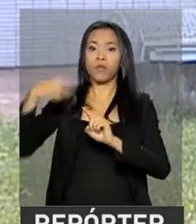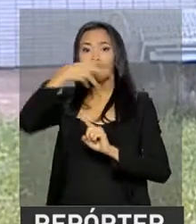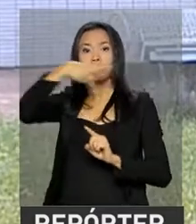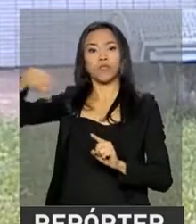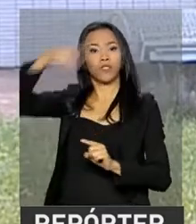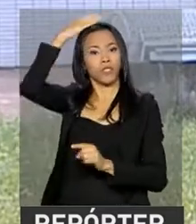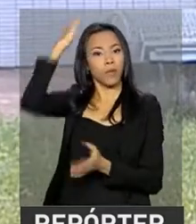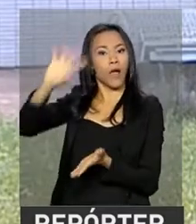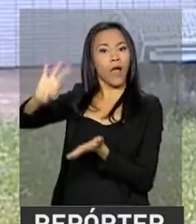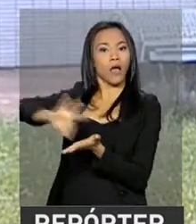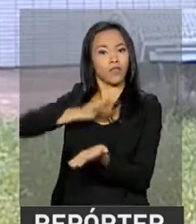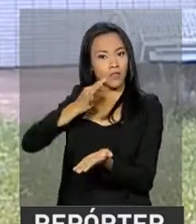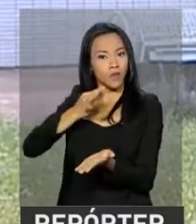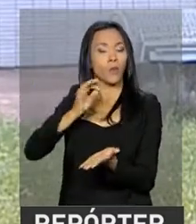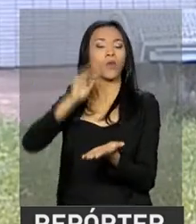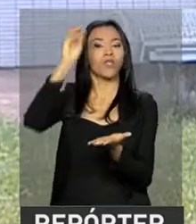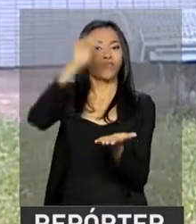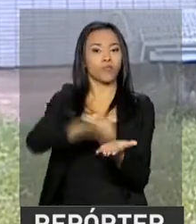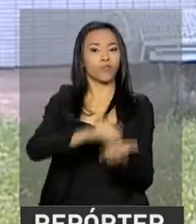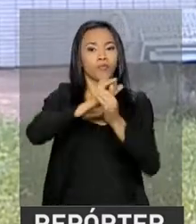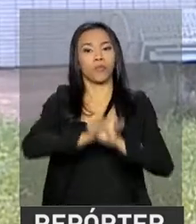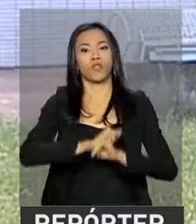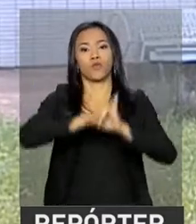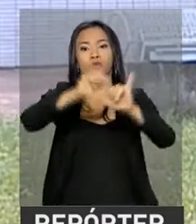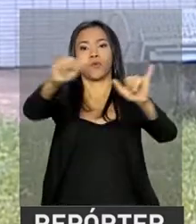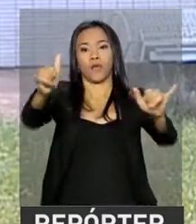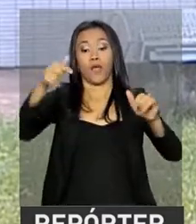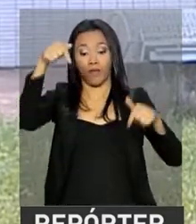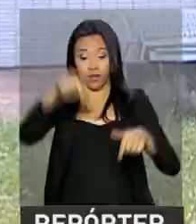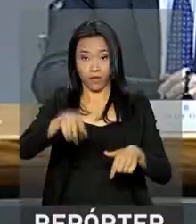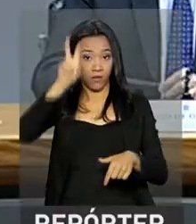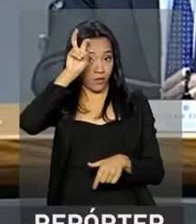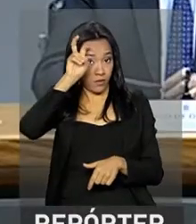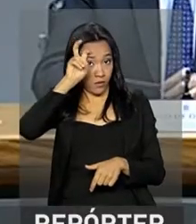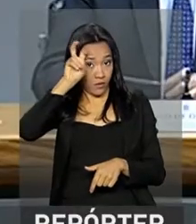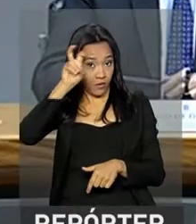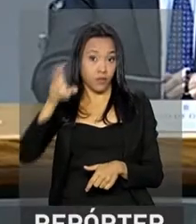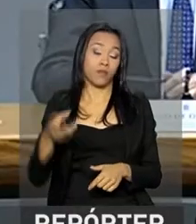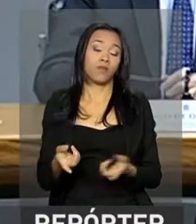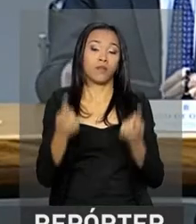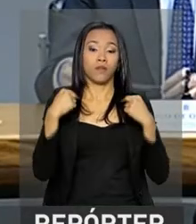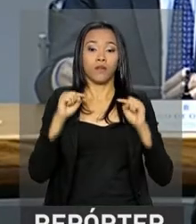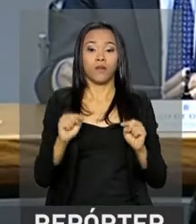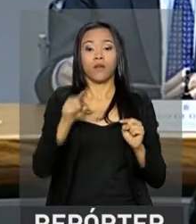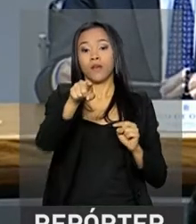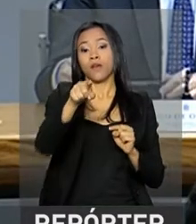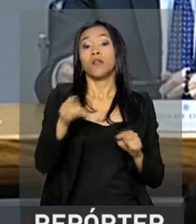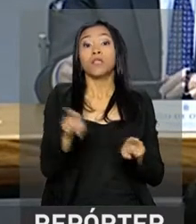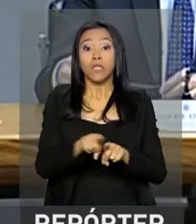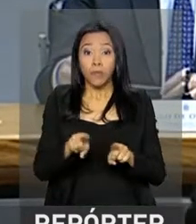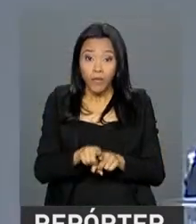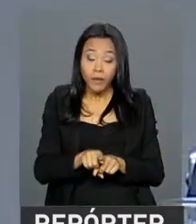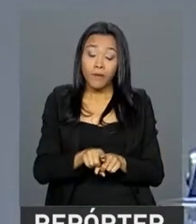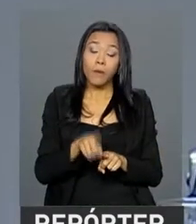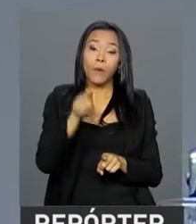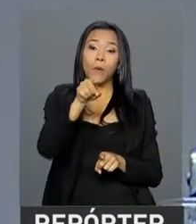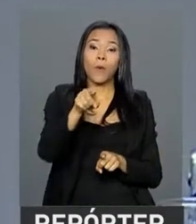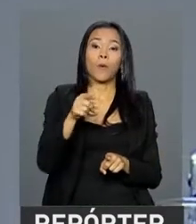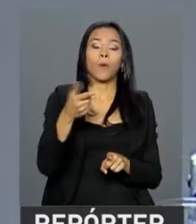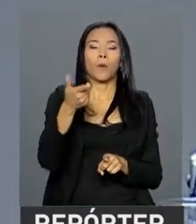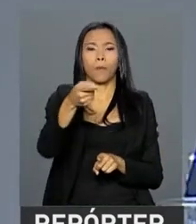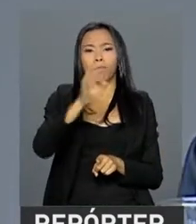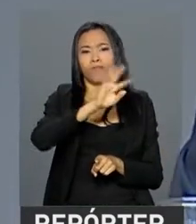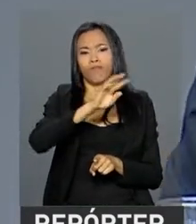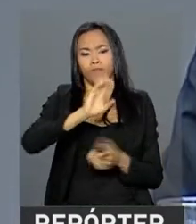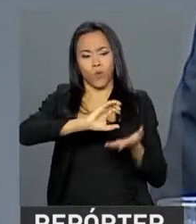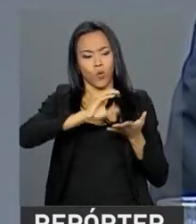no diário oficial da união desta quinta feira os integrantes do conselho também avaliam que a medida deve